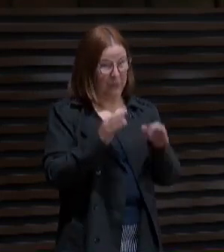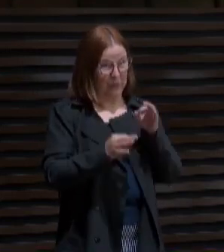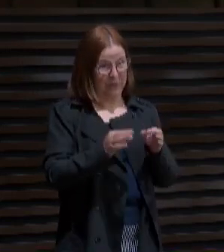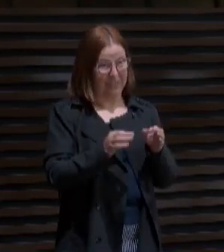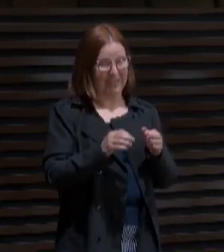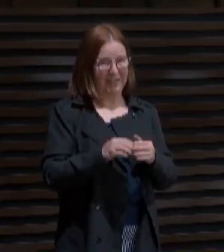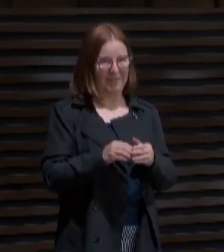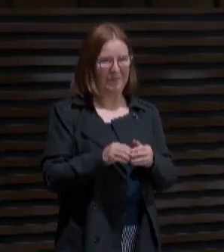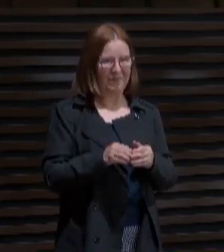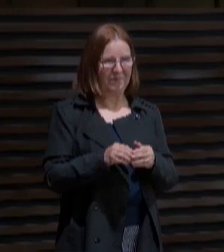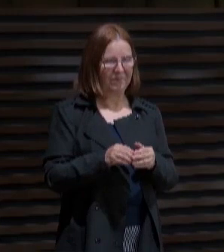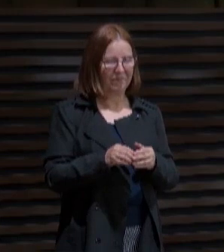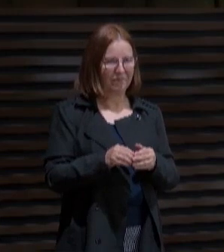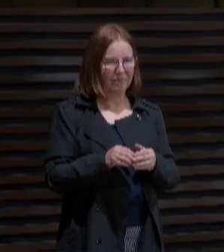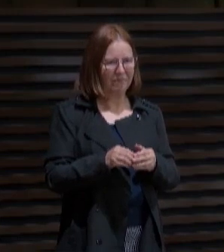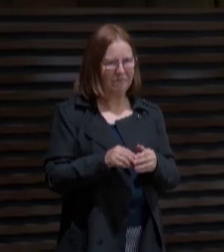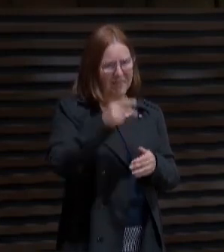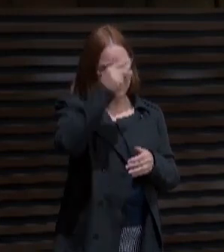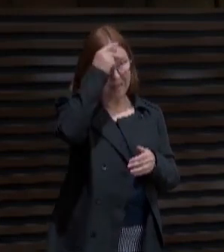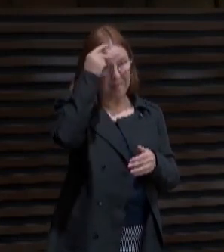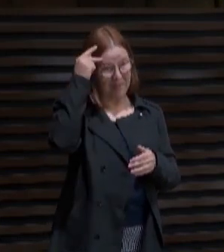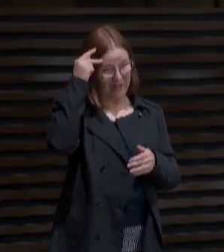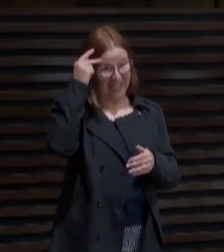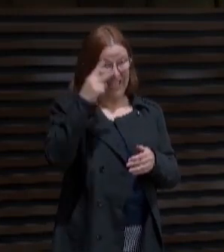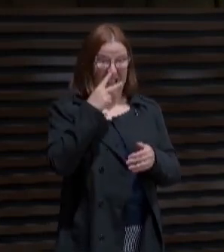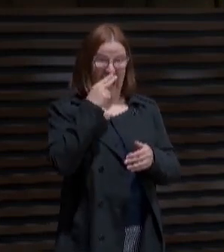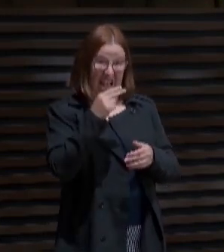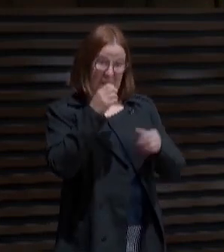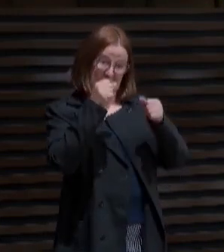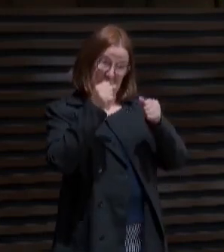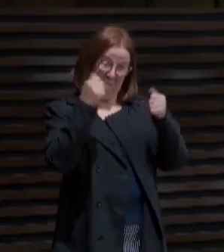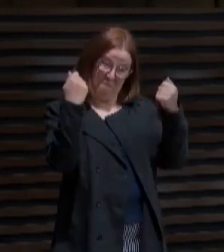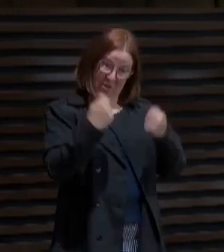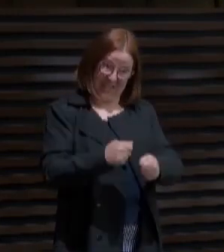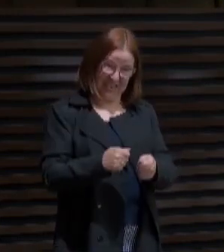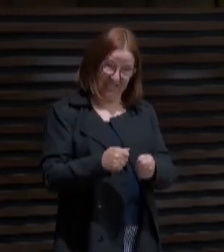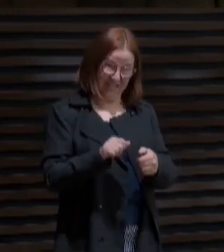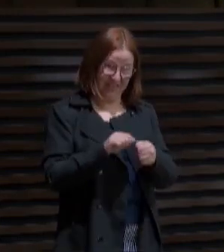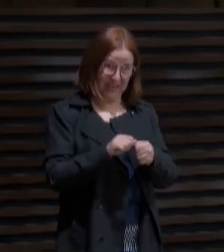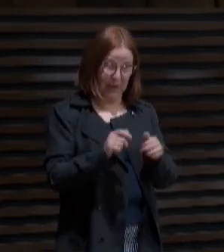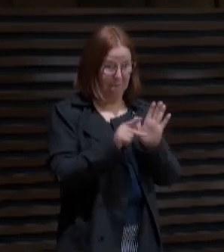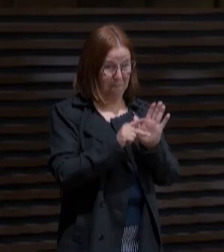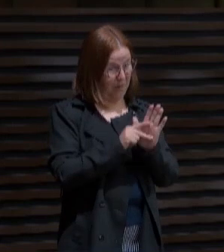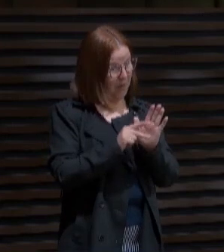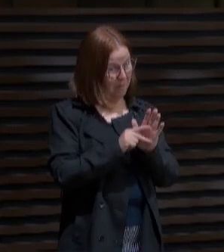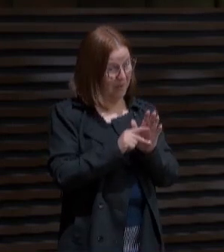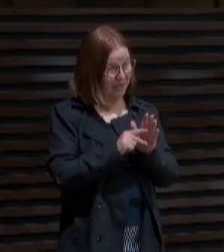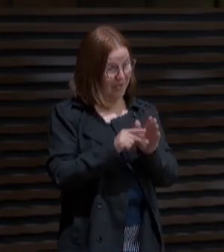Justiceiro é o legalista, que acredita ser possível estabelecer a sua própria justiça por obediência à